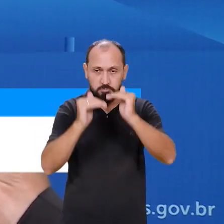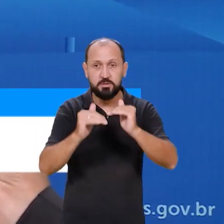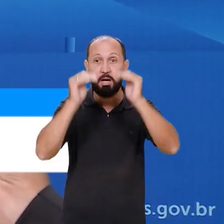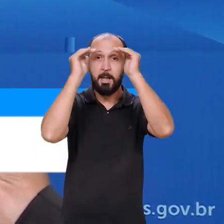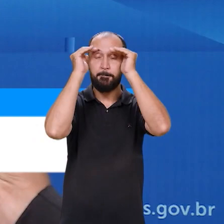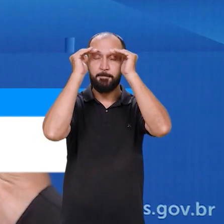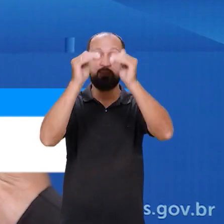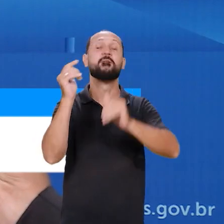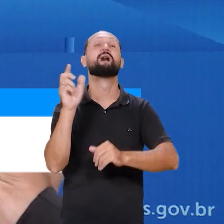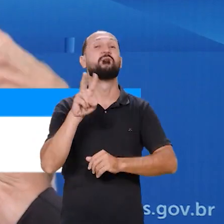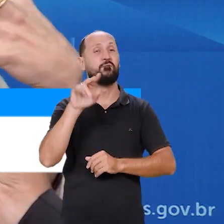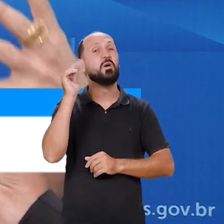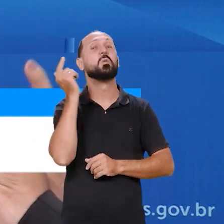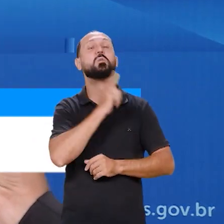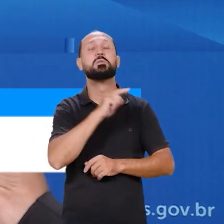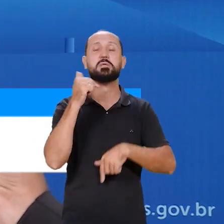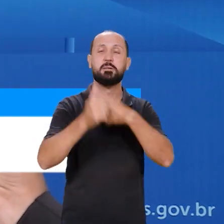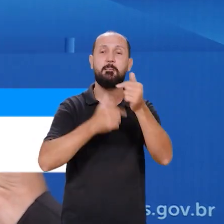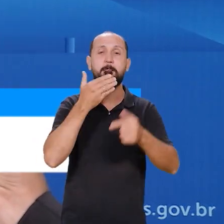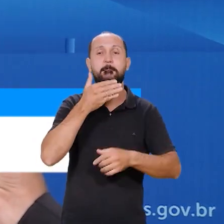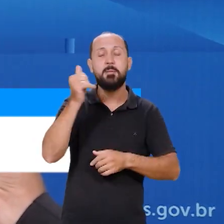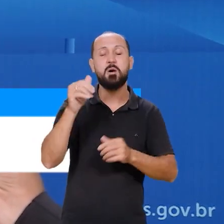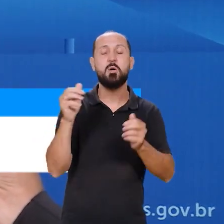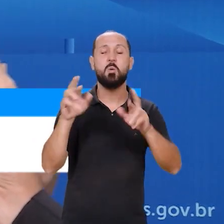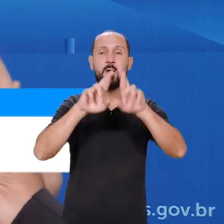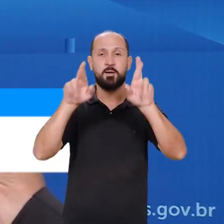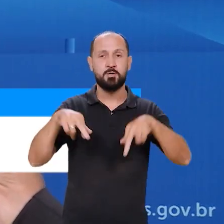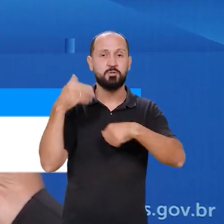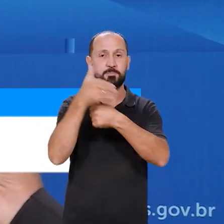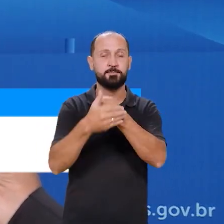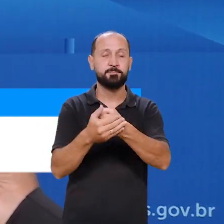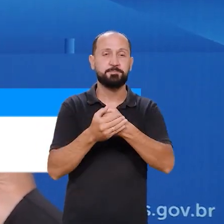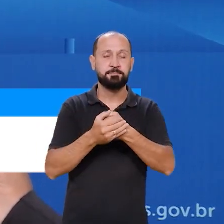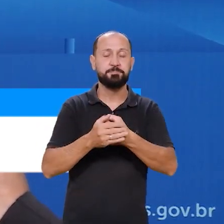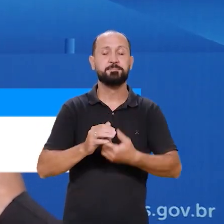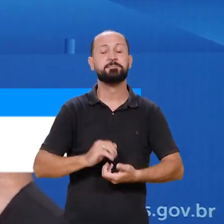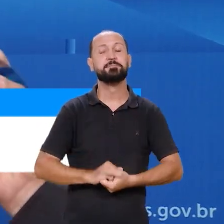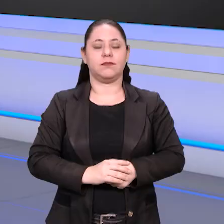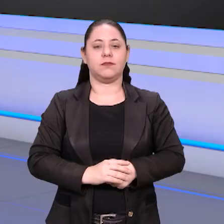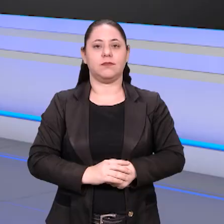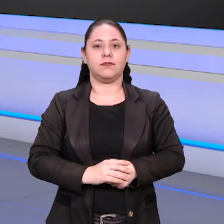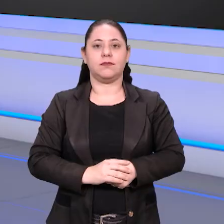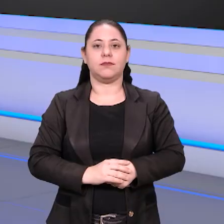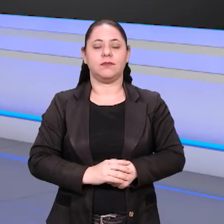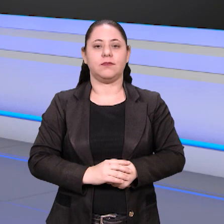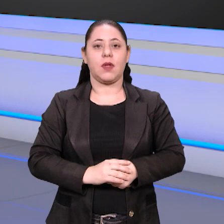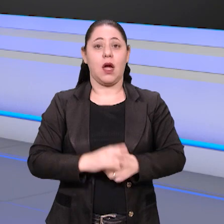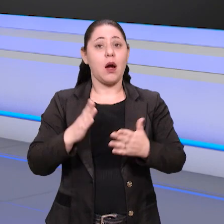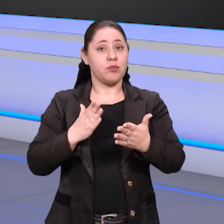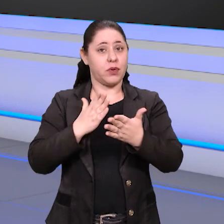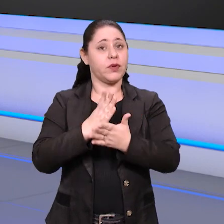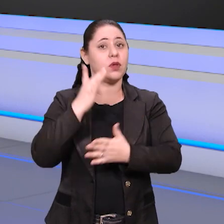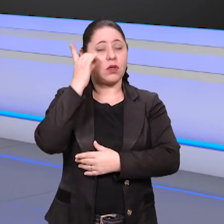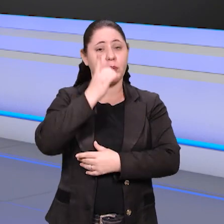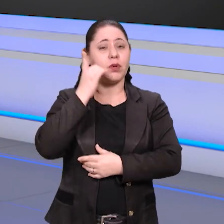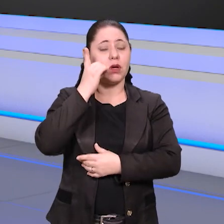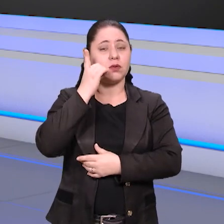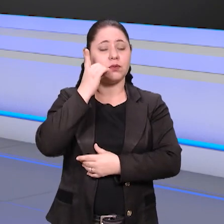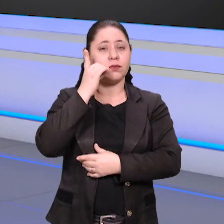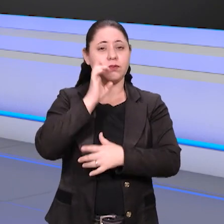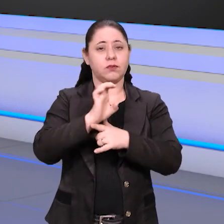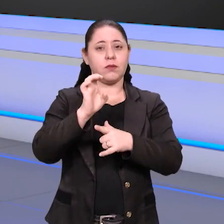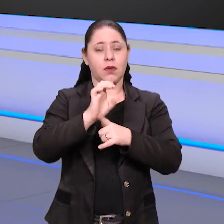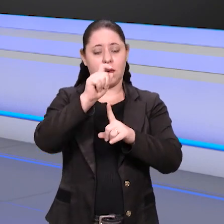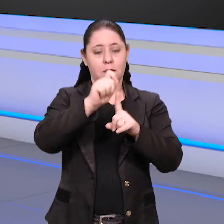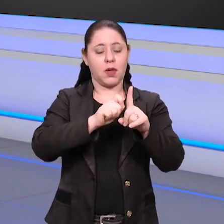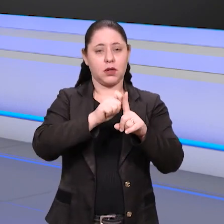respeitando esse fluxo, a gente vai conseguir operar melhor com a rede de proteção. Após a aprovação dos deputados estaduais,